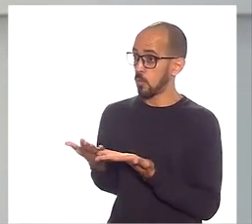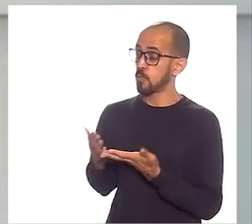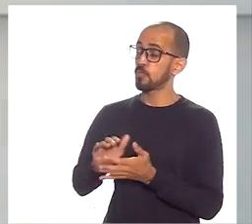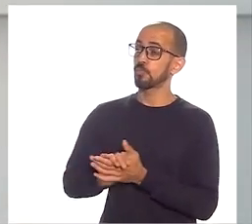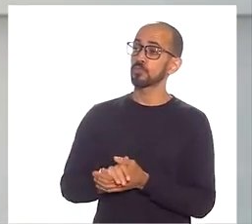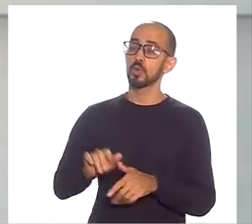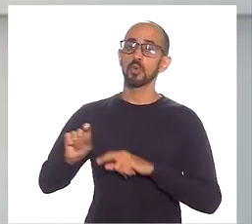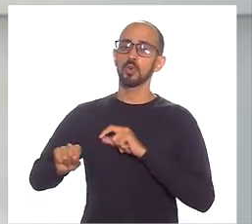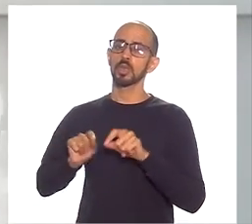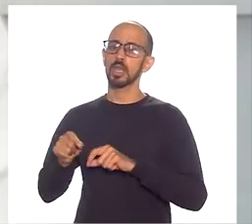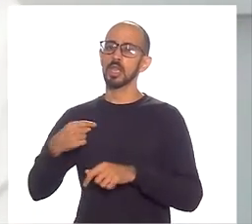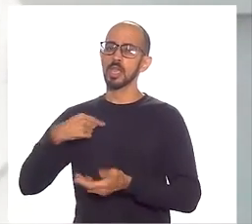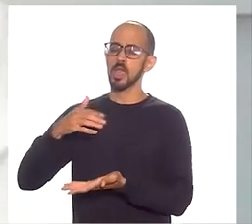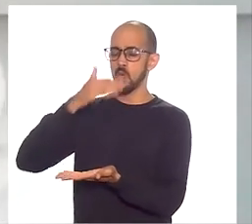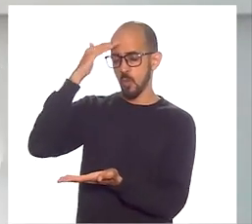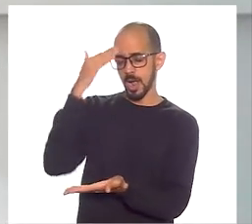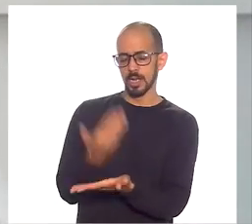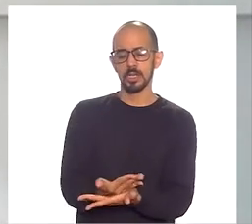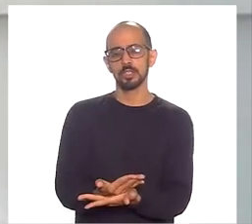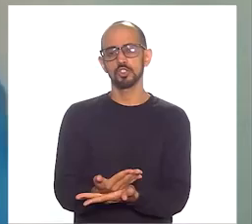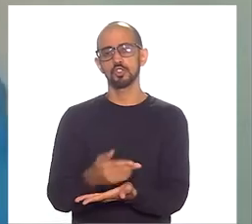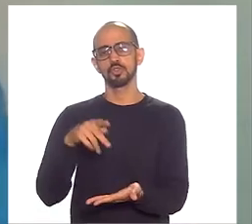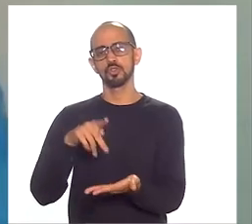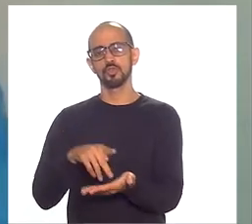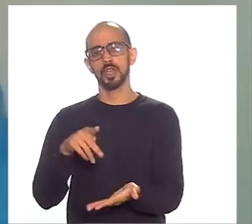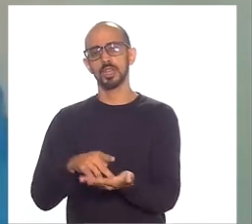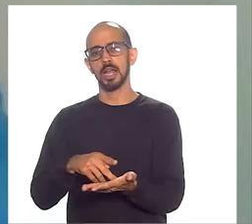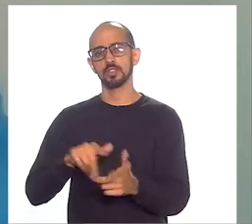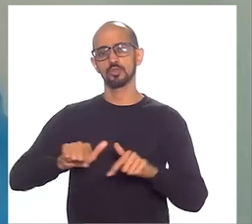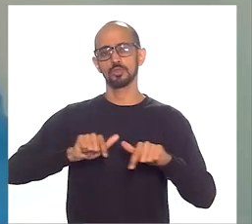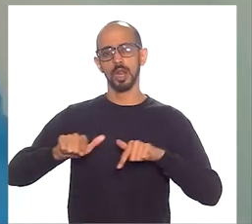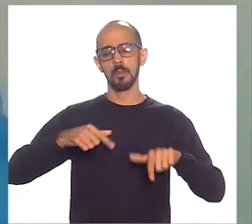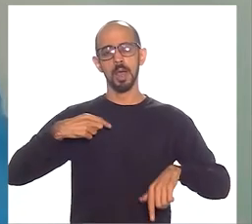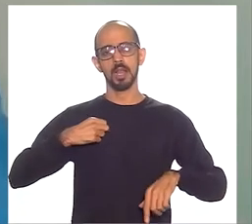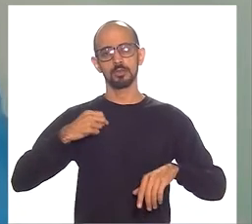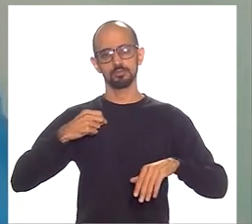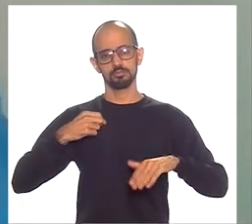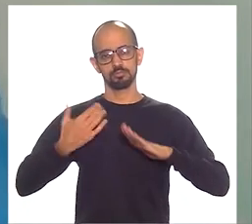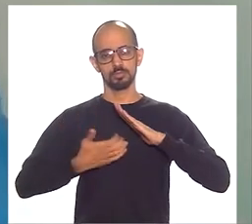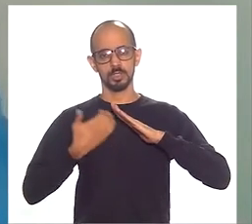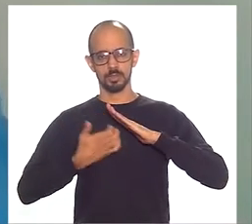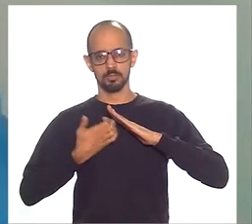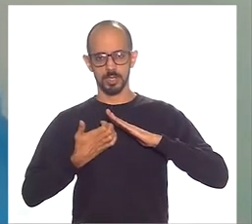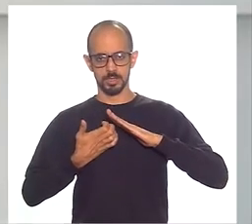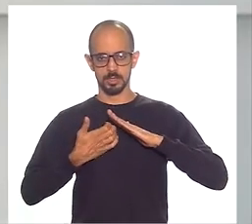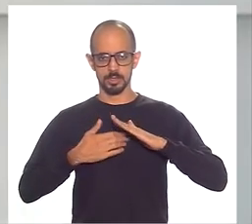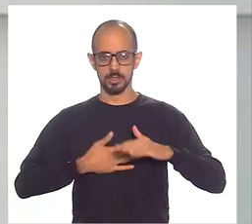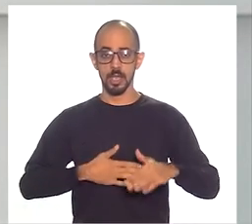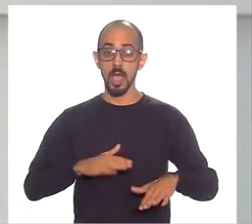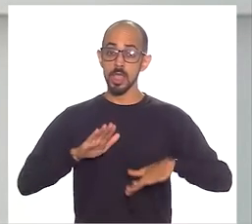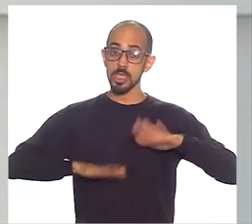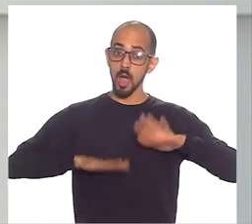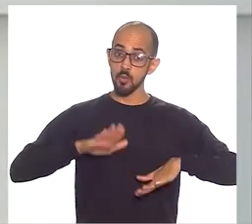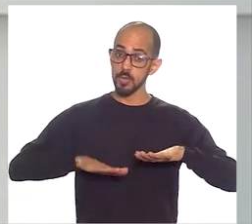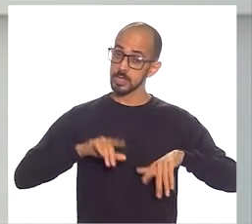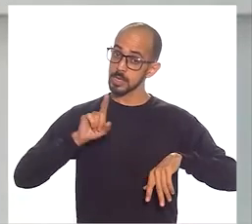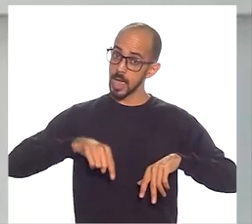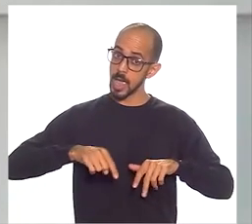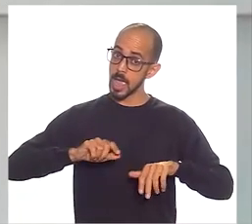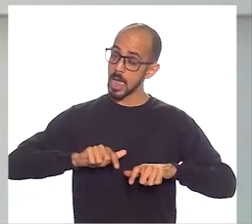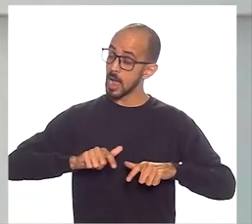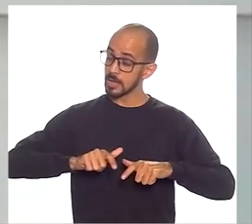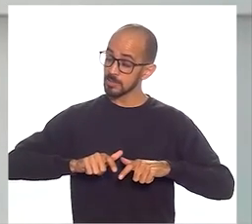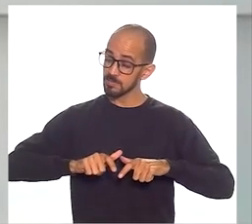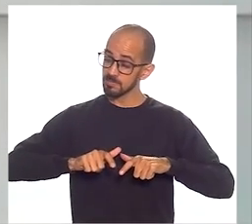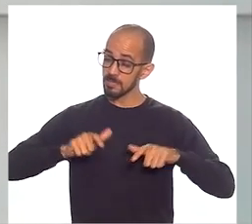Então, eu acredito muito em voluntariado empresarial. Eu acho que assim, esse talvez seja uma